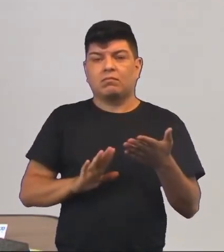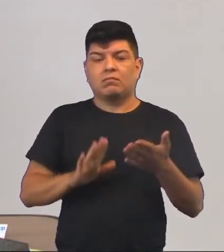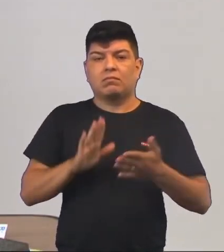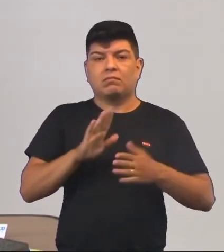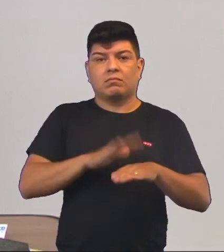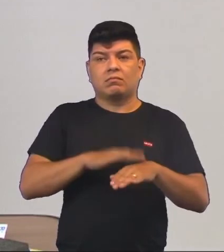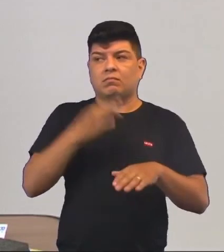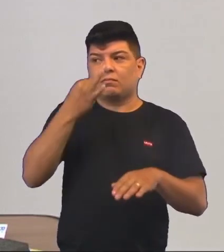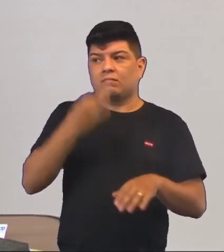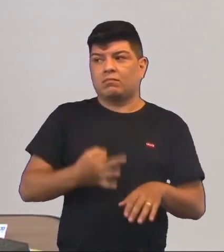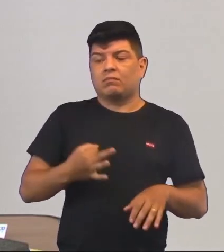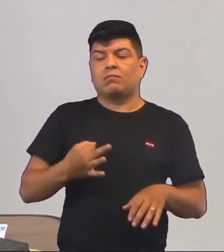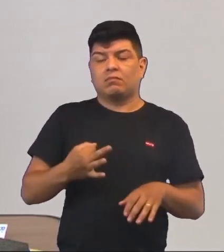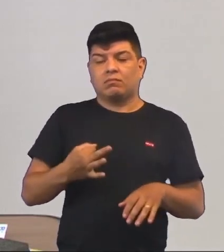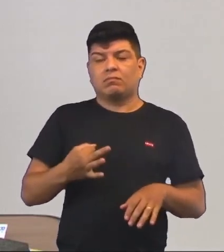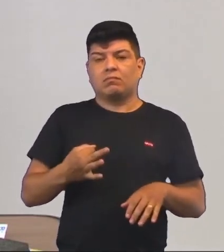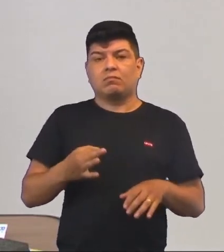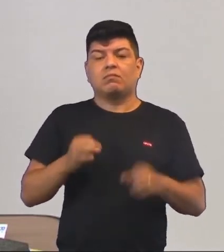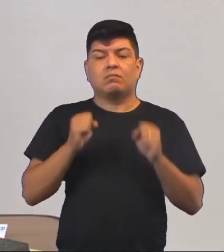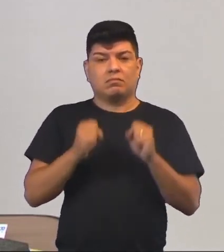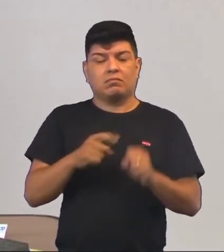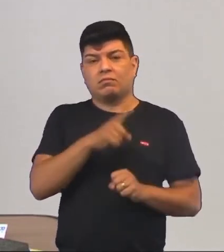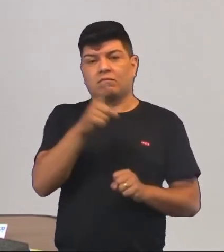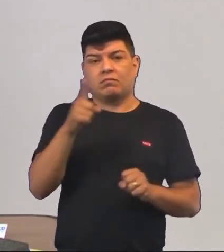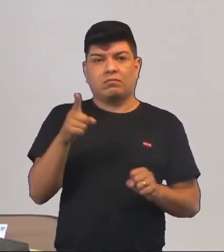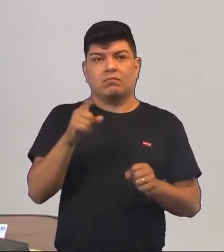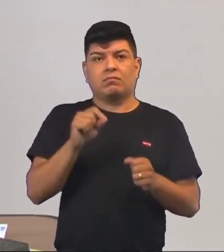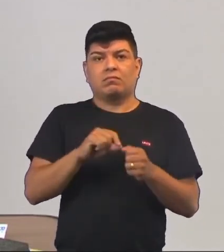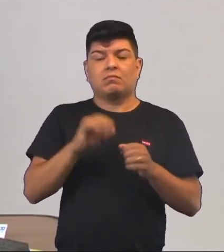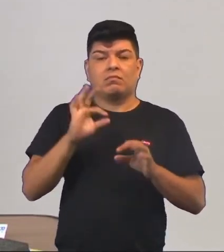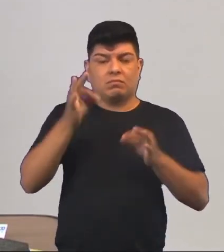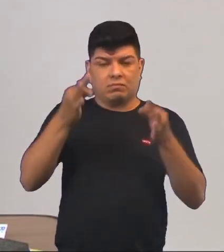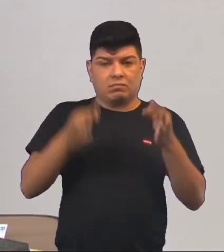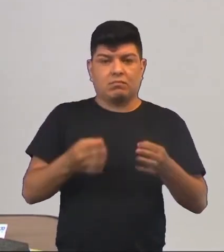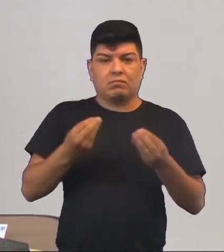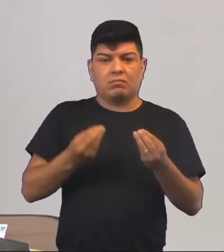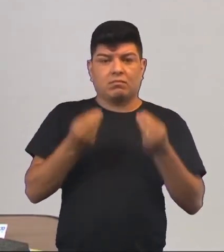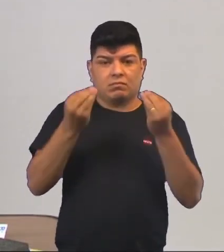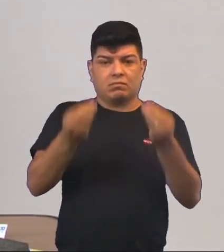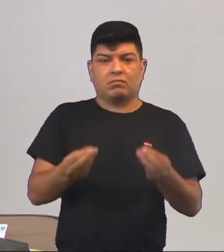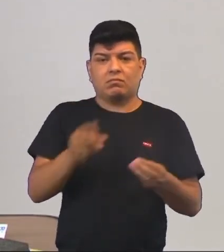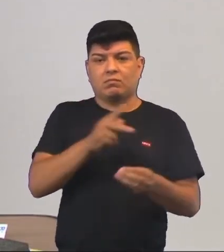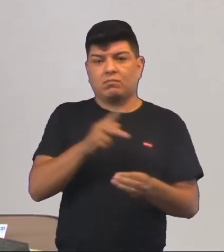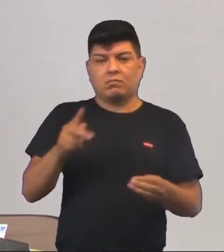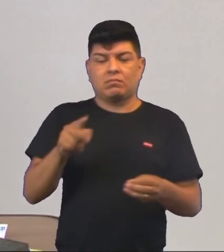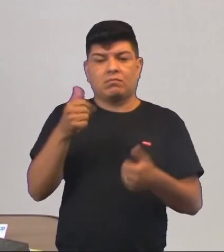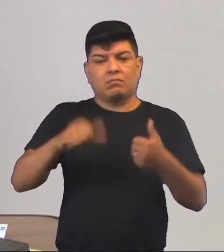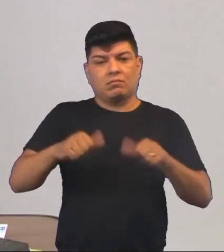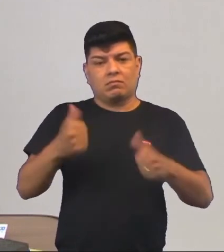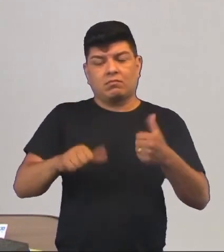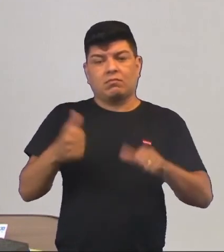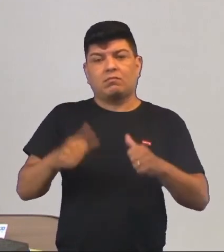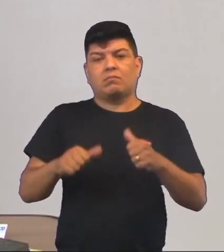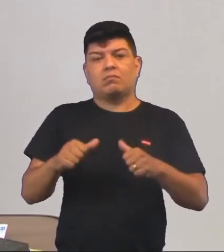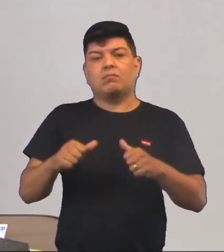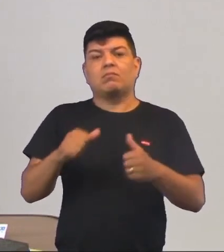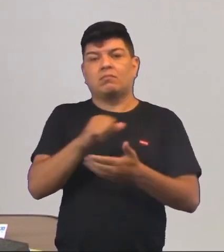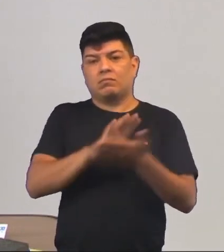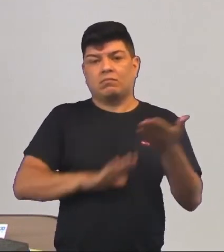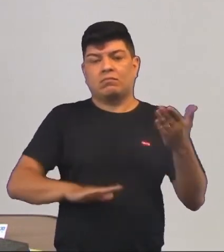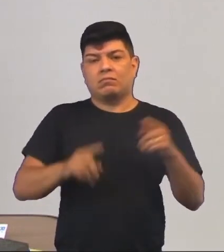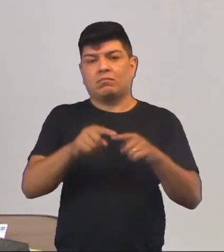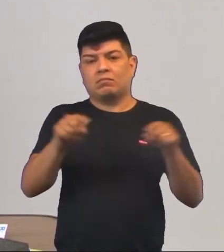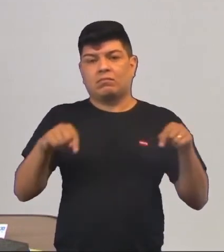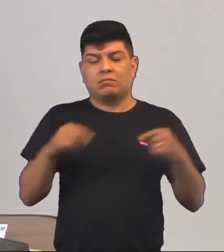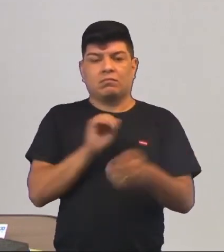mais certeza, né, que permite você fazer de maneira correta e entregar para a pessoa que está te avaliando a atividade em classe, tá